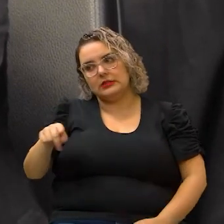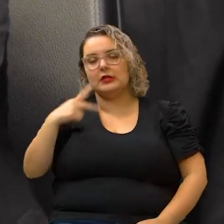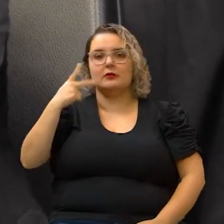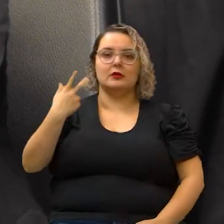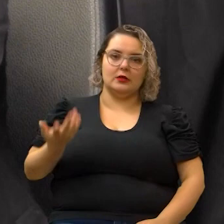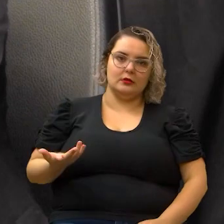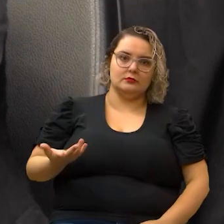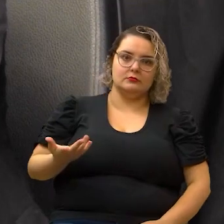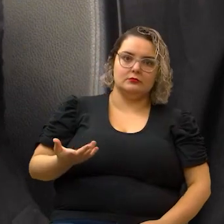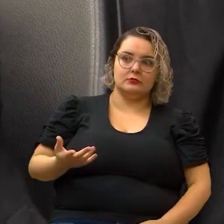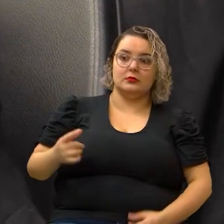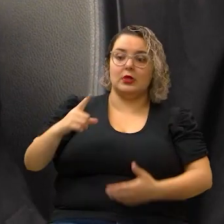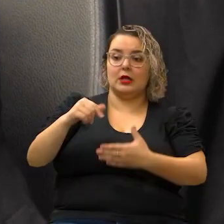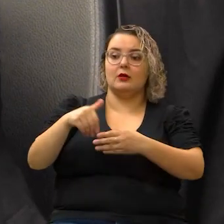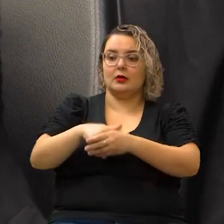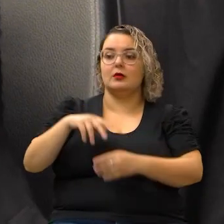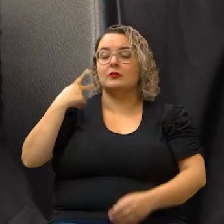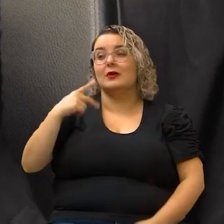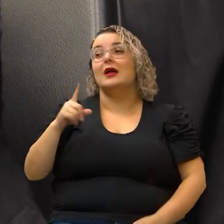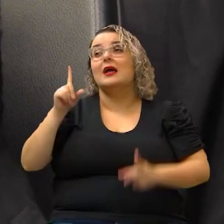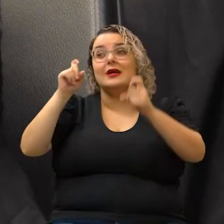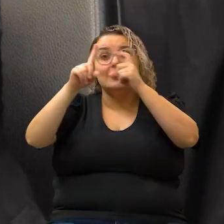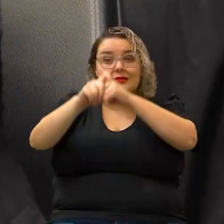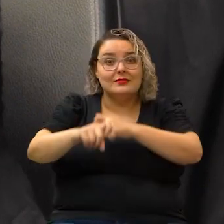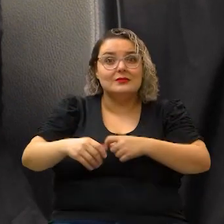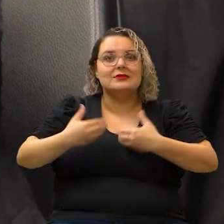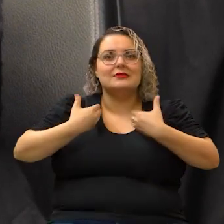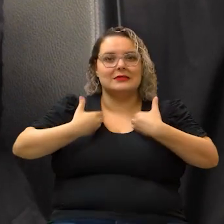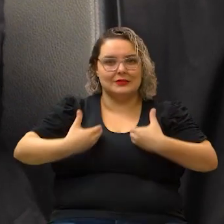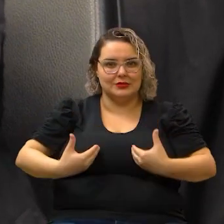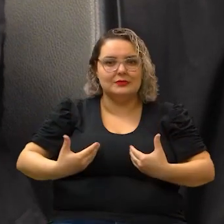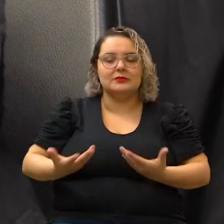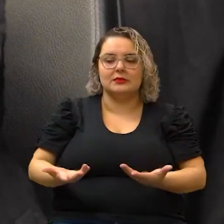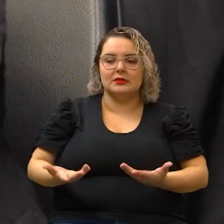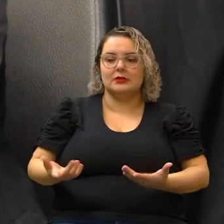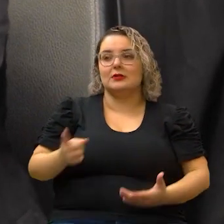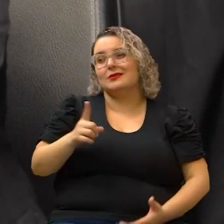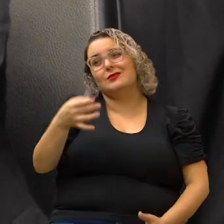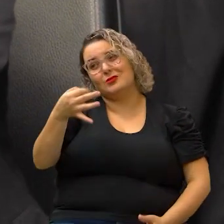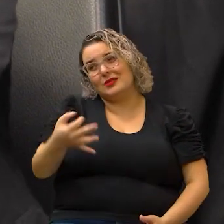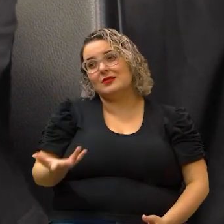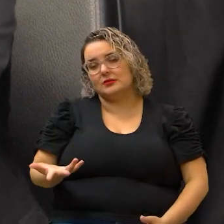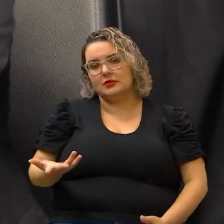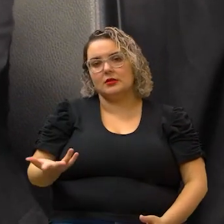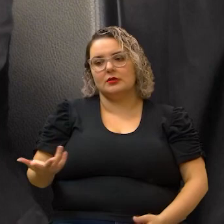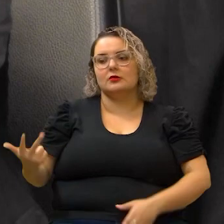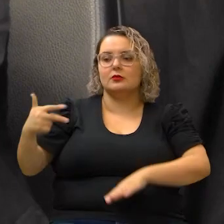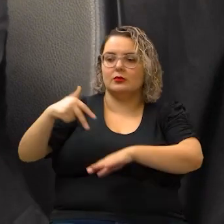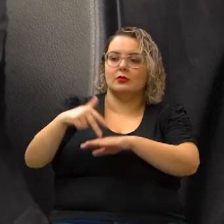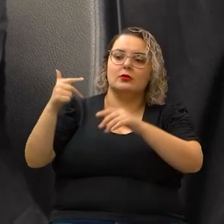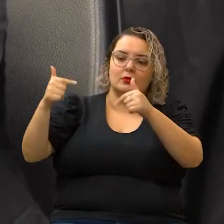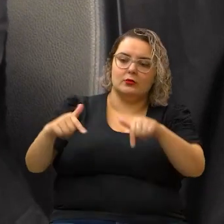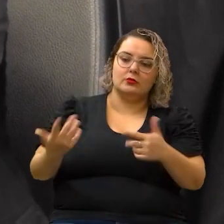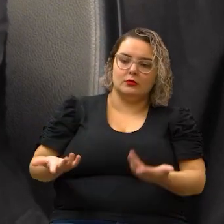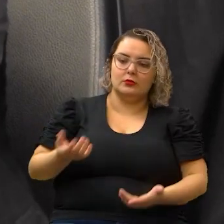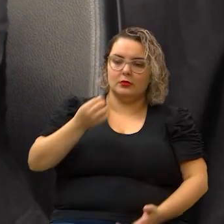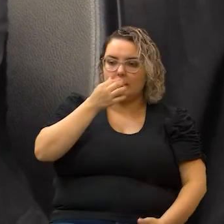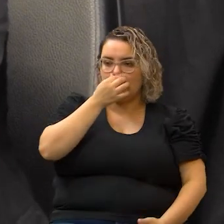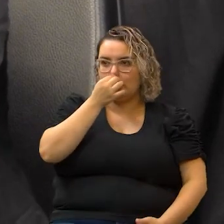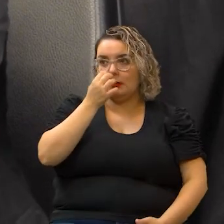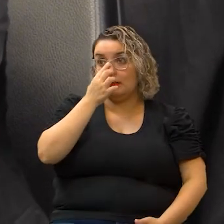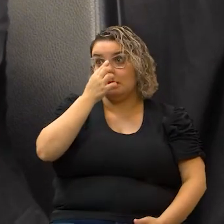vereança. E a eleição do vereador é uma eleição muito árdua, muito desgastante. E não é correto eu ocupar um